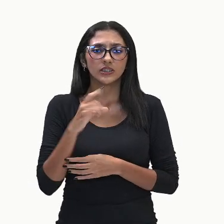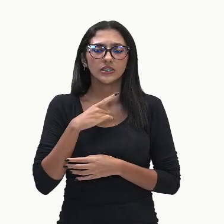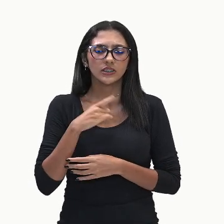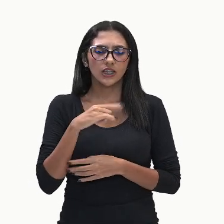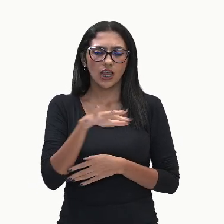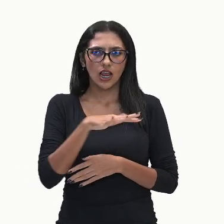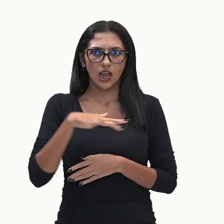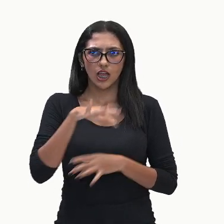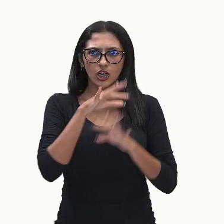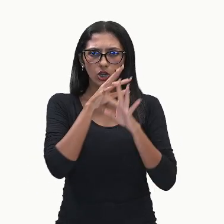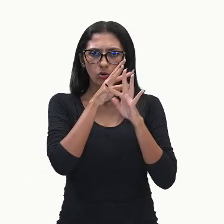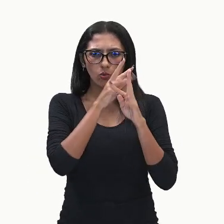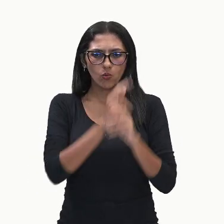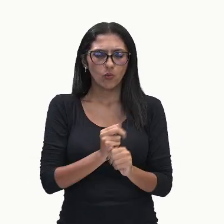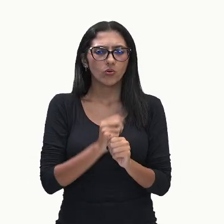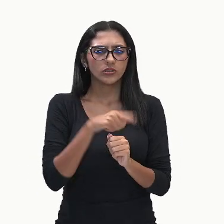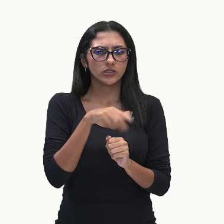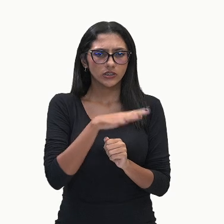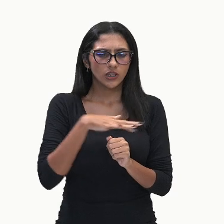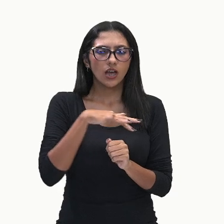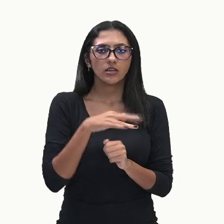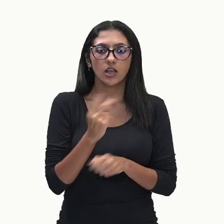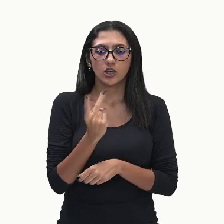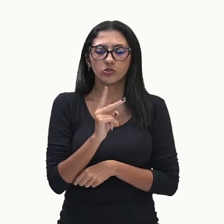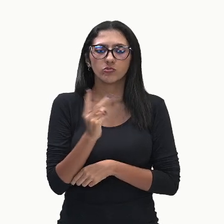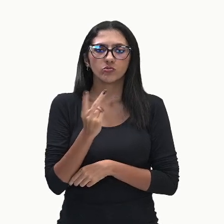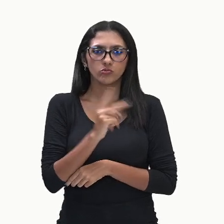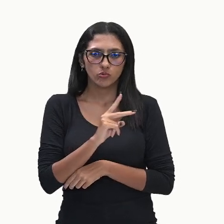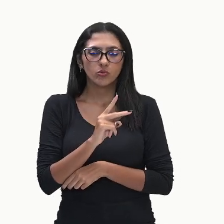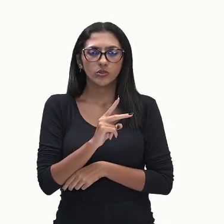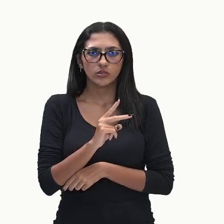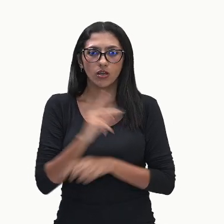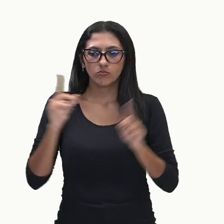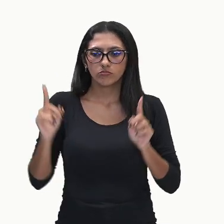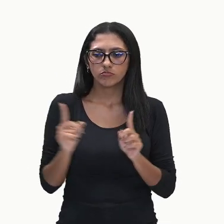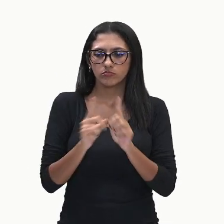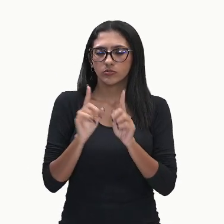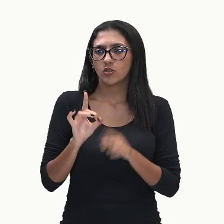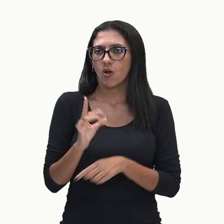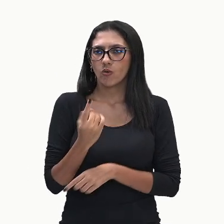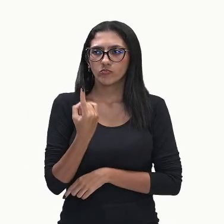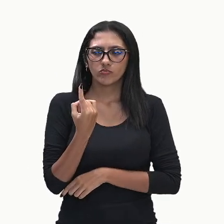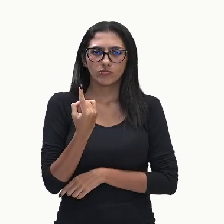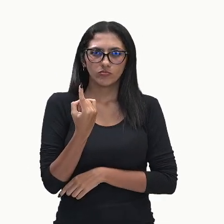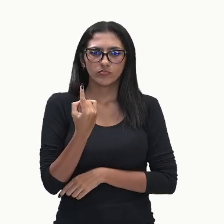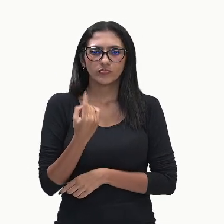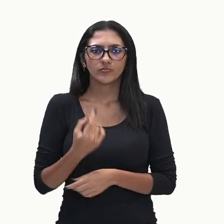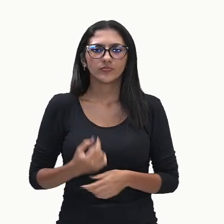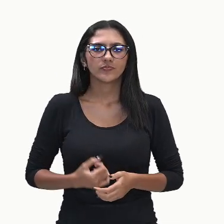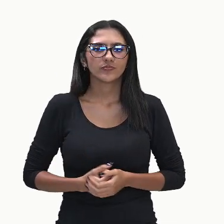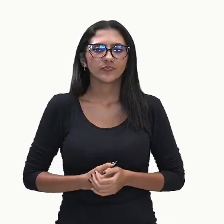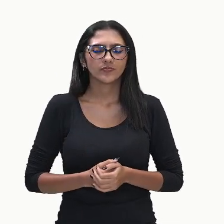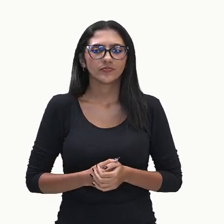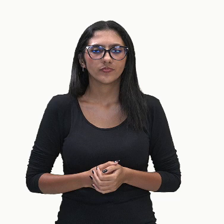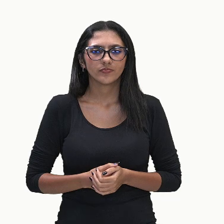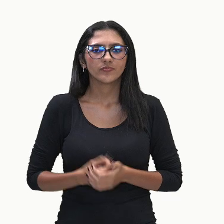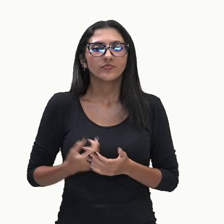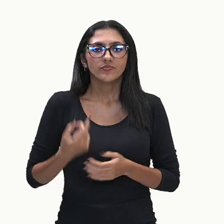vou pegar as duas áreas e formar uma área só. Então, vejamos aqui o